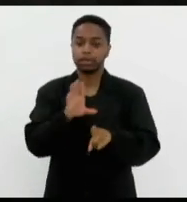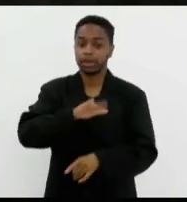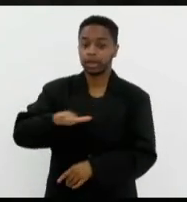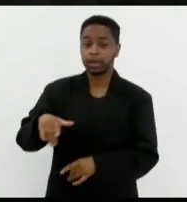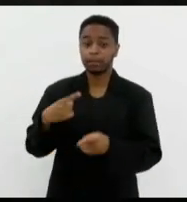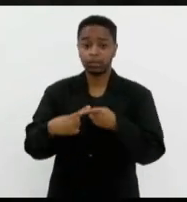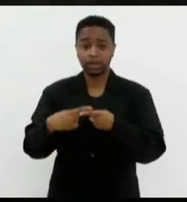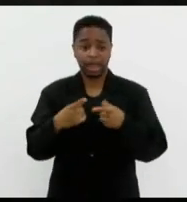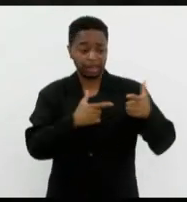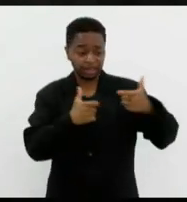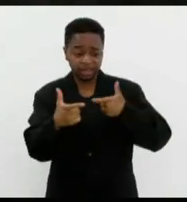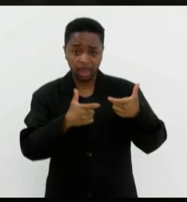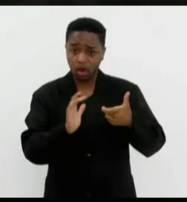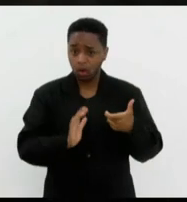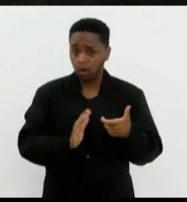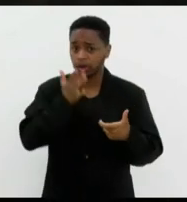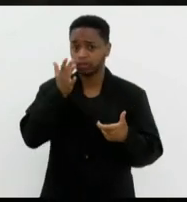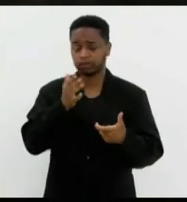é horrorosa,